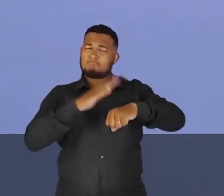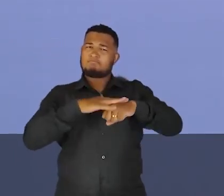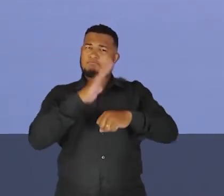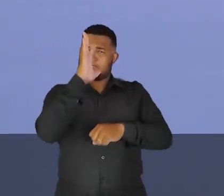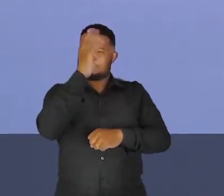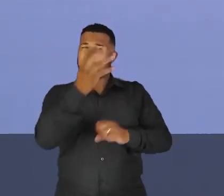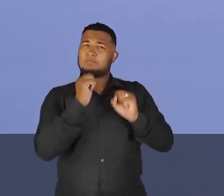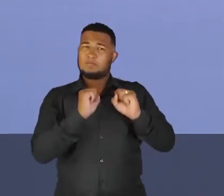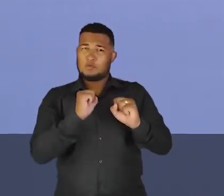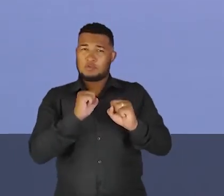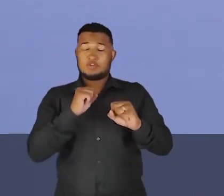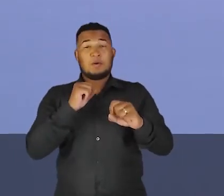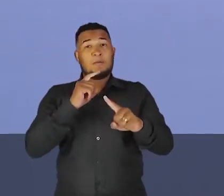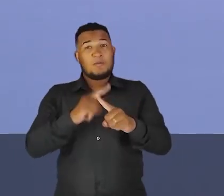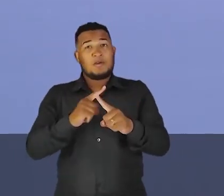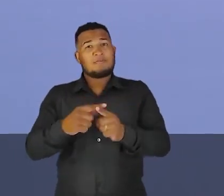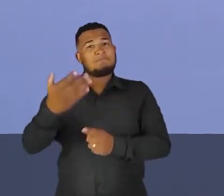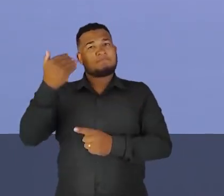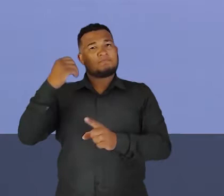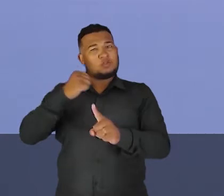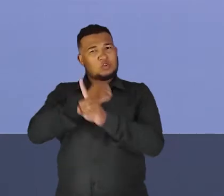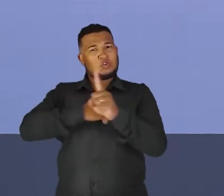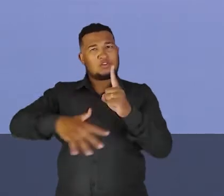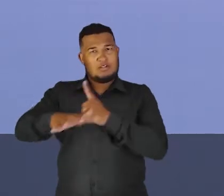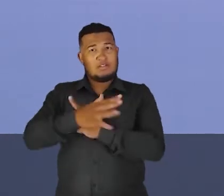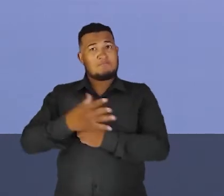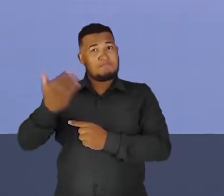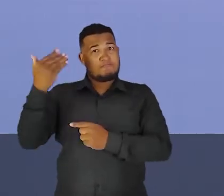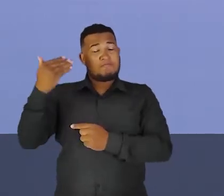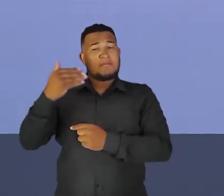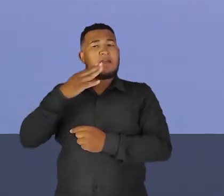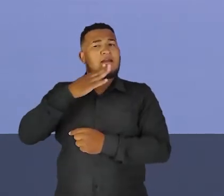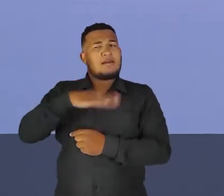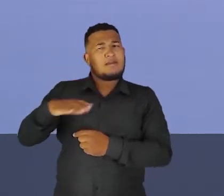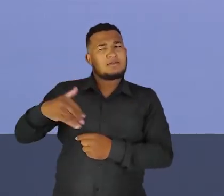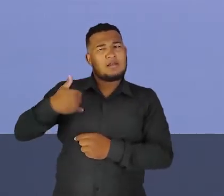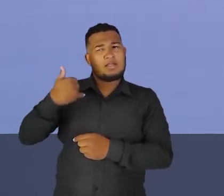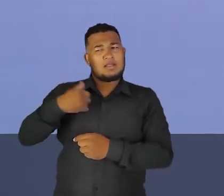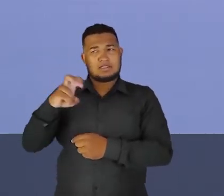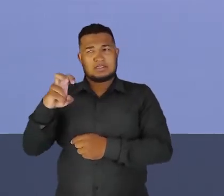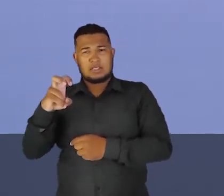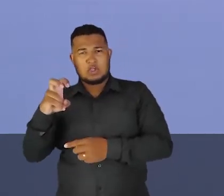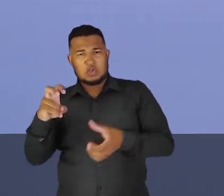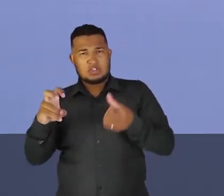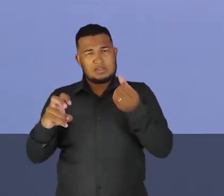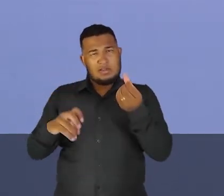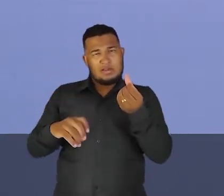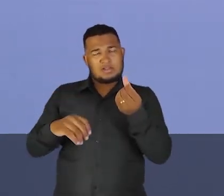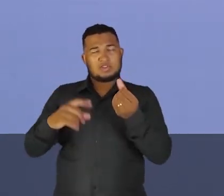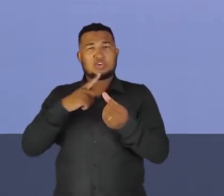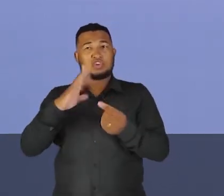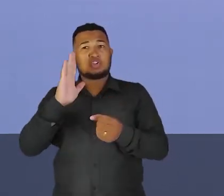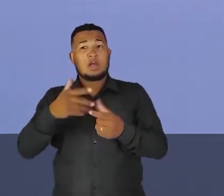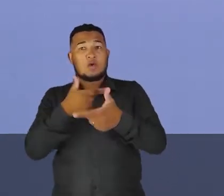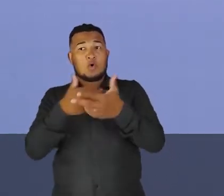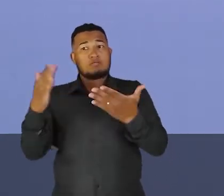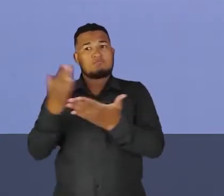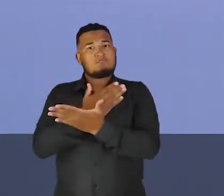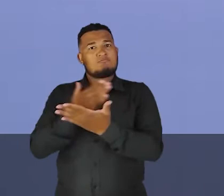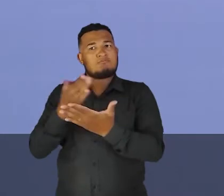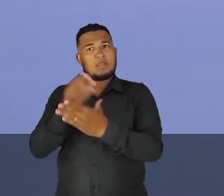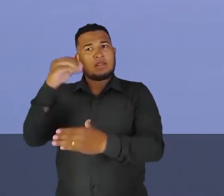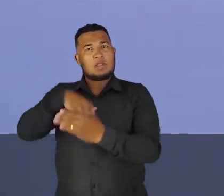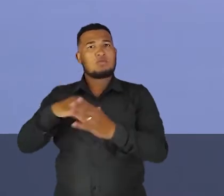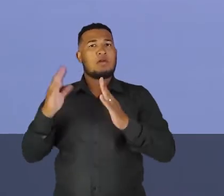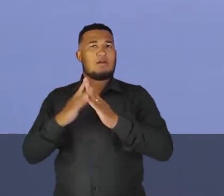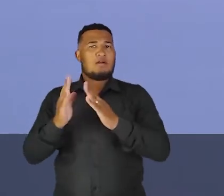gente? Porque na época, nas antigas sociedades, na verdade, as crianças, entre 5 e 6 anos, elas já lidavam já com os afazeres domésticos. Elas tinham